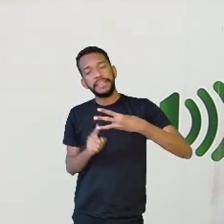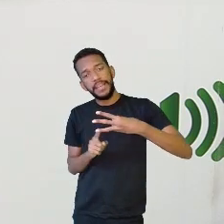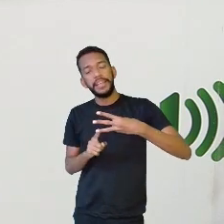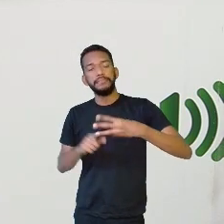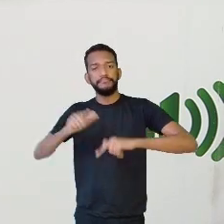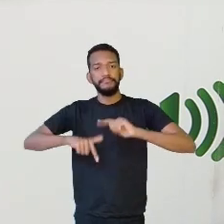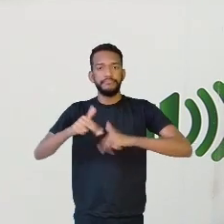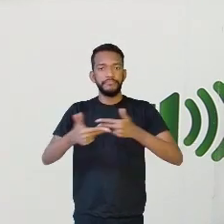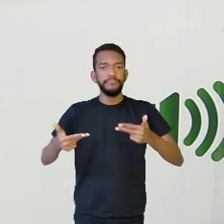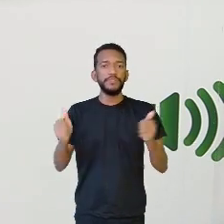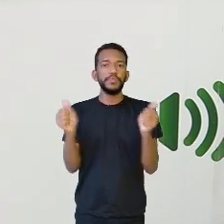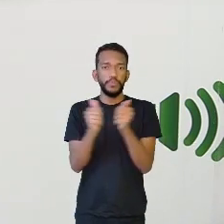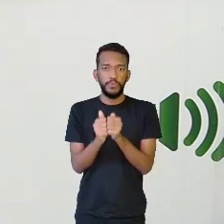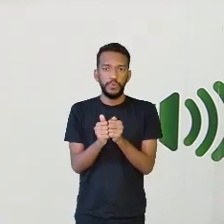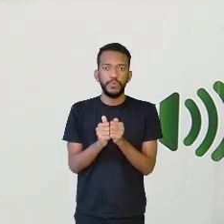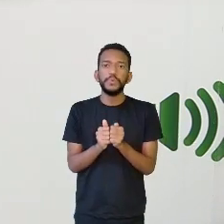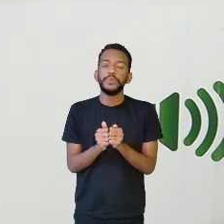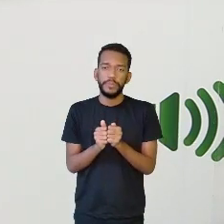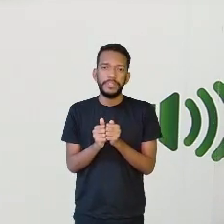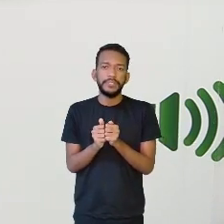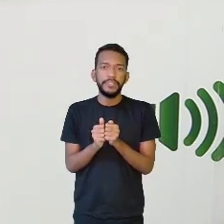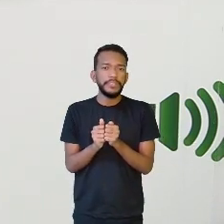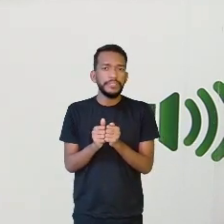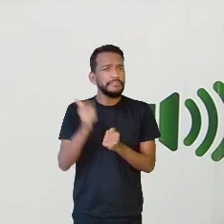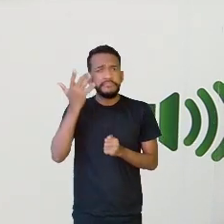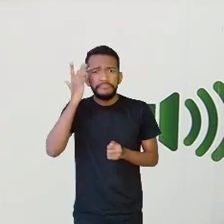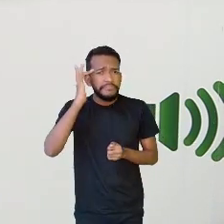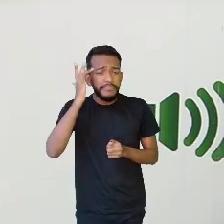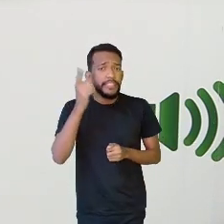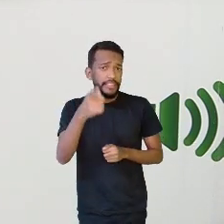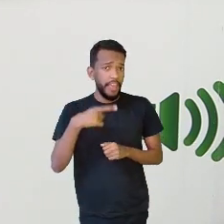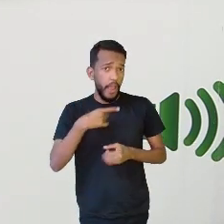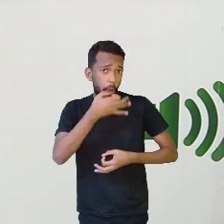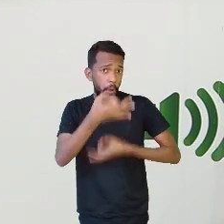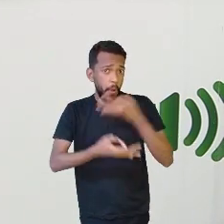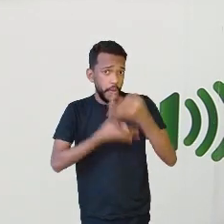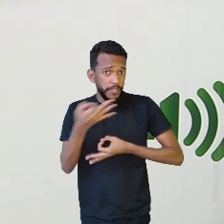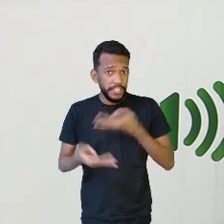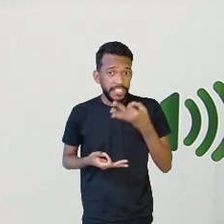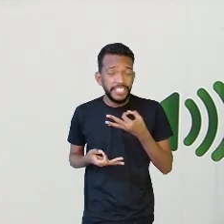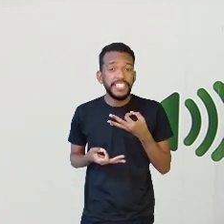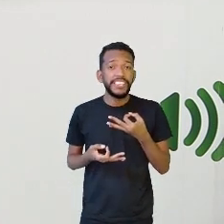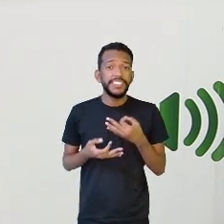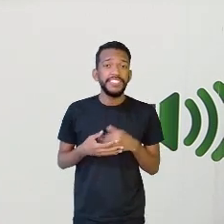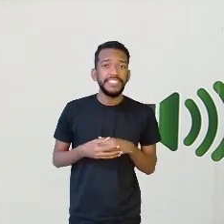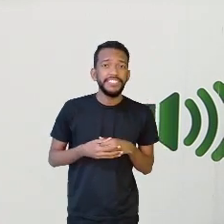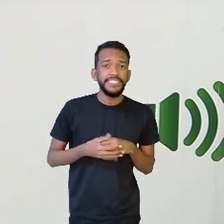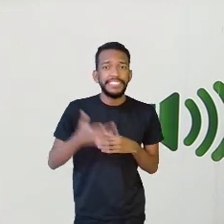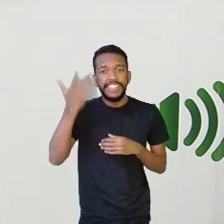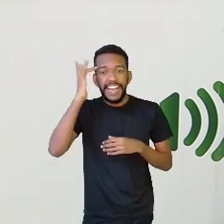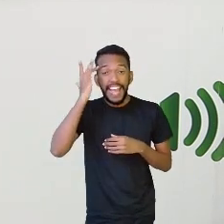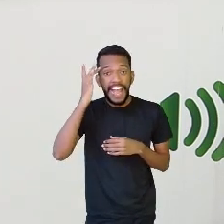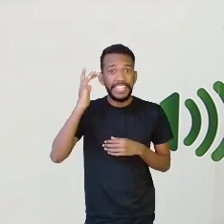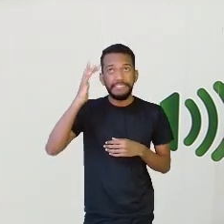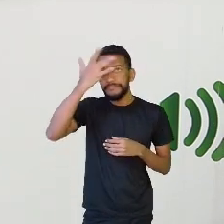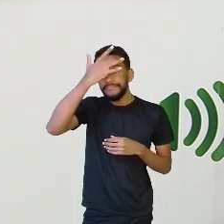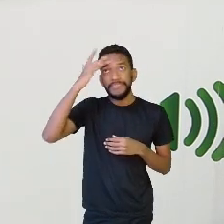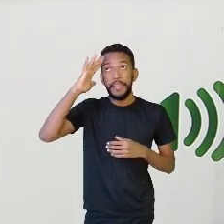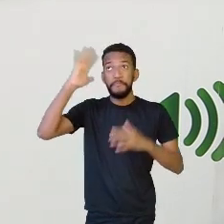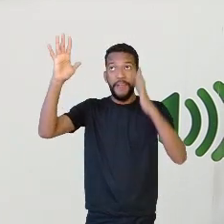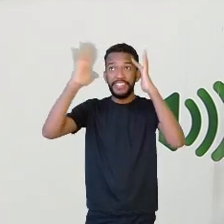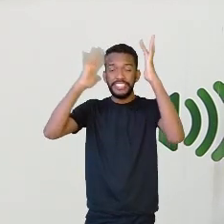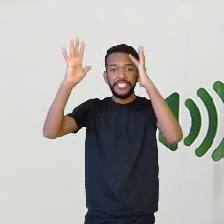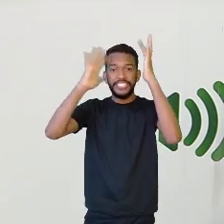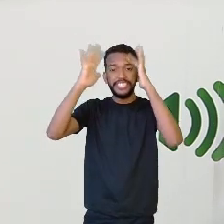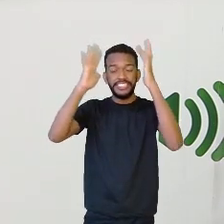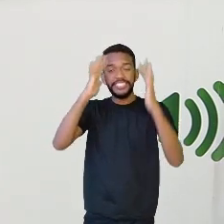ali. E aí, tem alguma sugestão? Alguém imagina qual